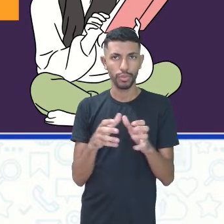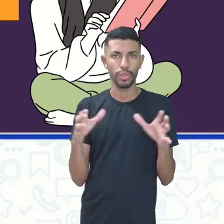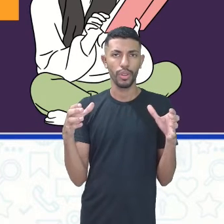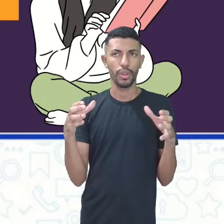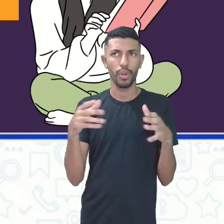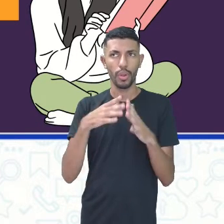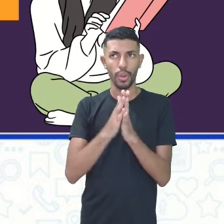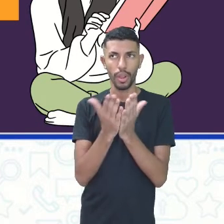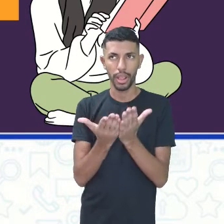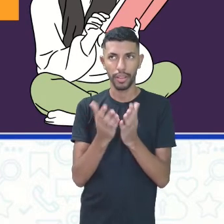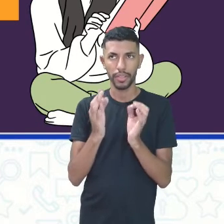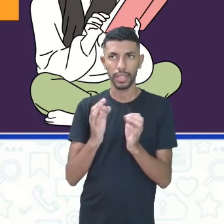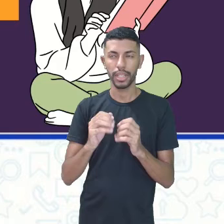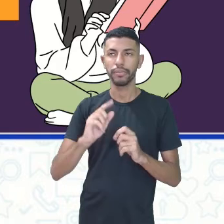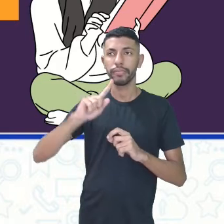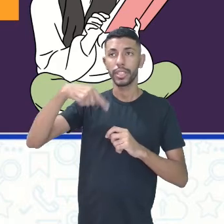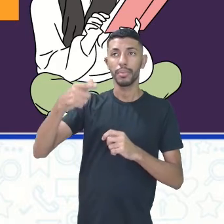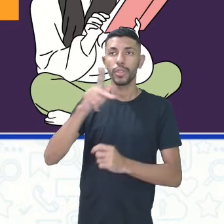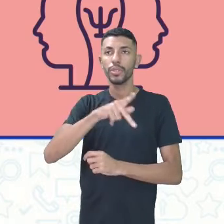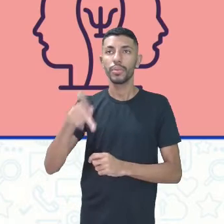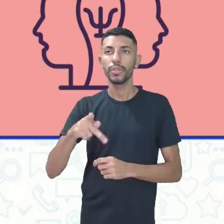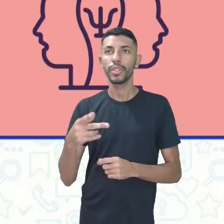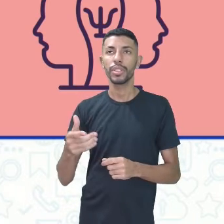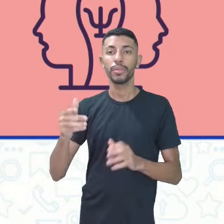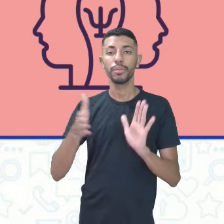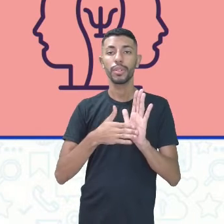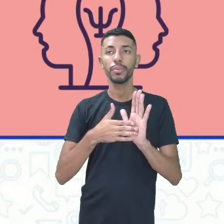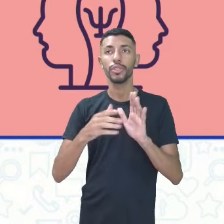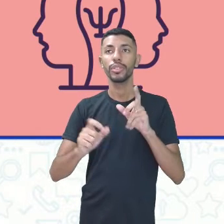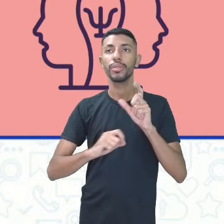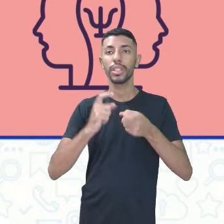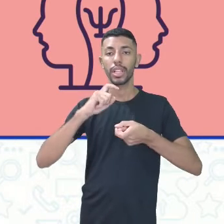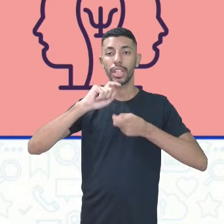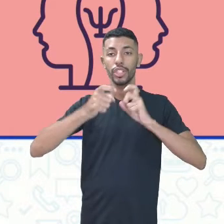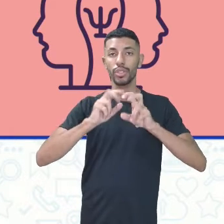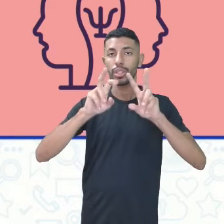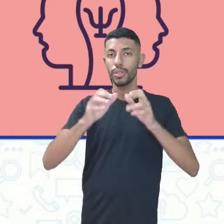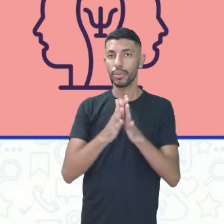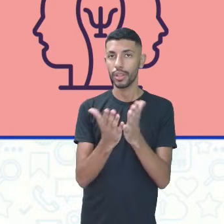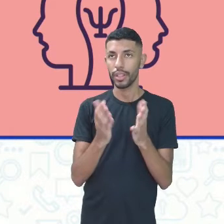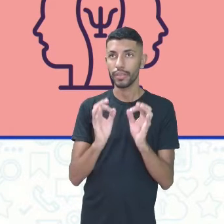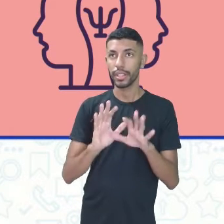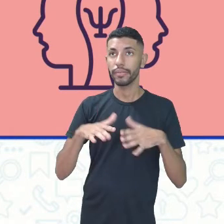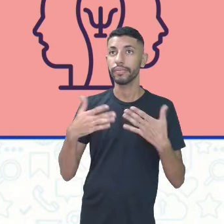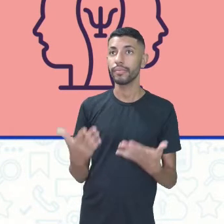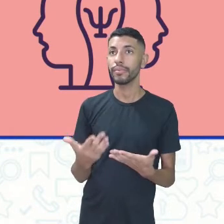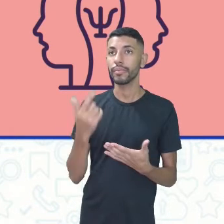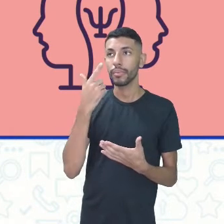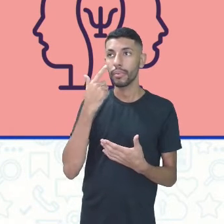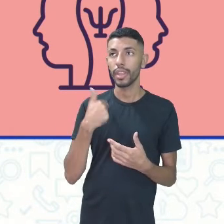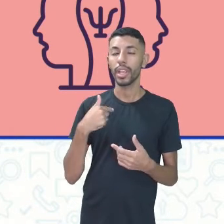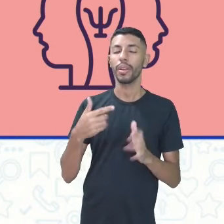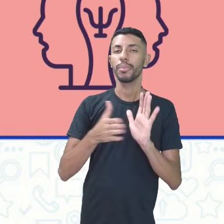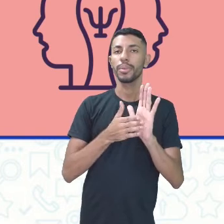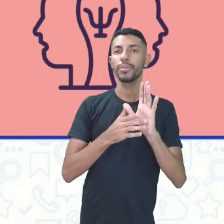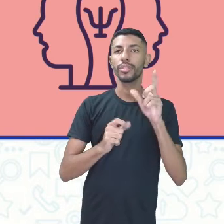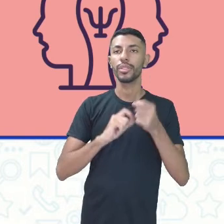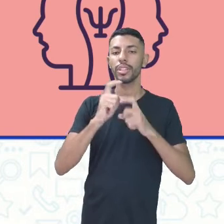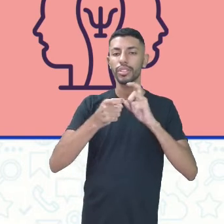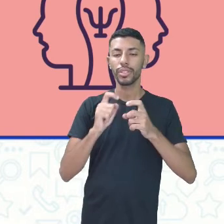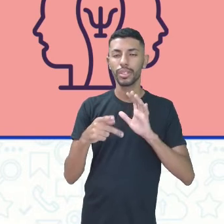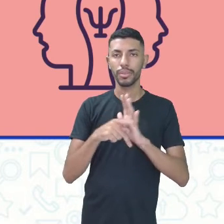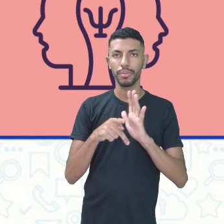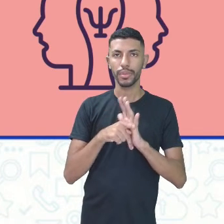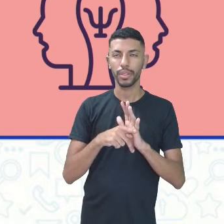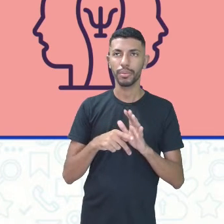Machado de Assis e em seguida o professor propõe uma discussão sobre o livro. E aí eu propus a discussão do Alienista, que é um livro